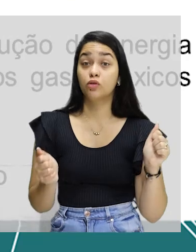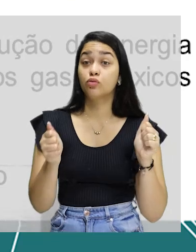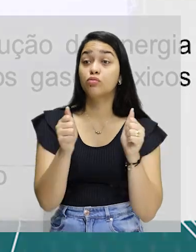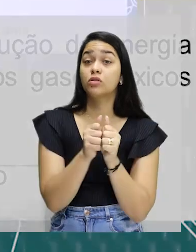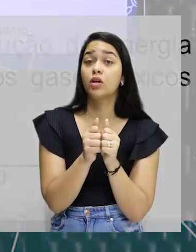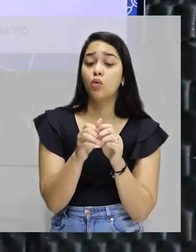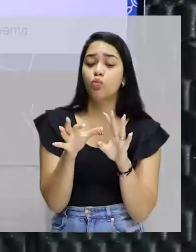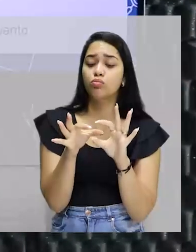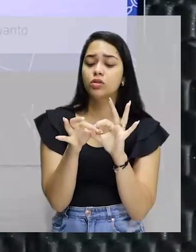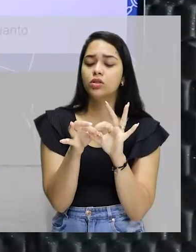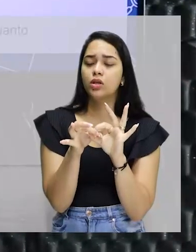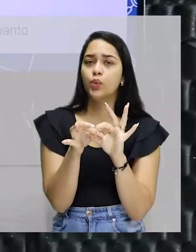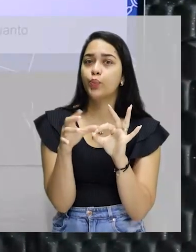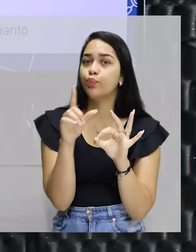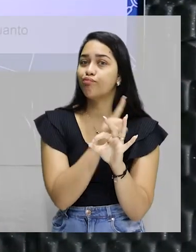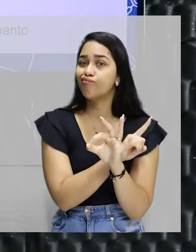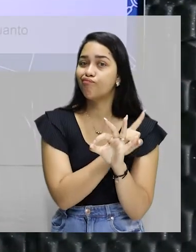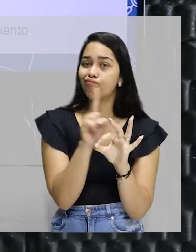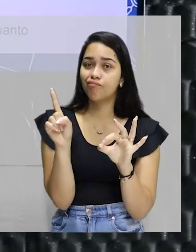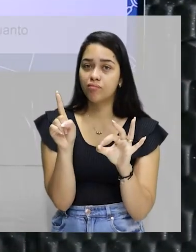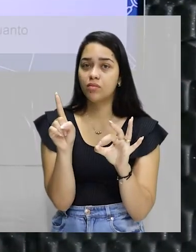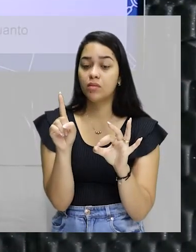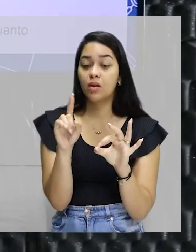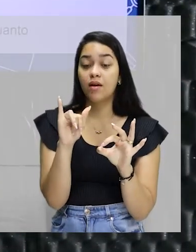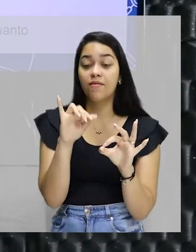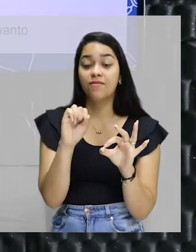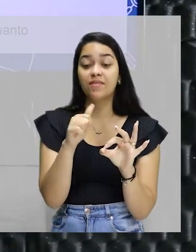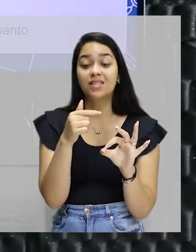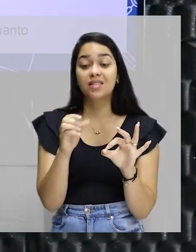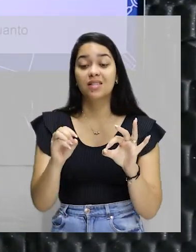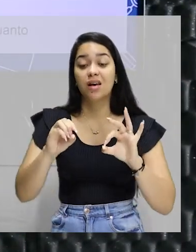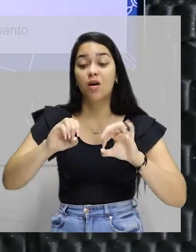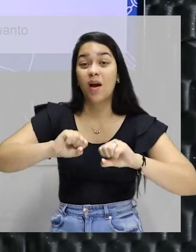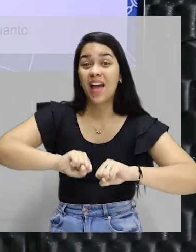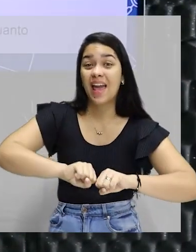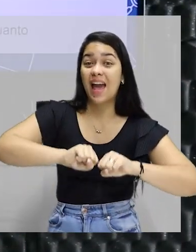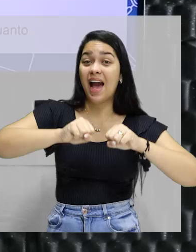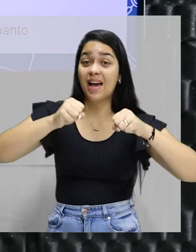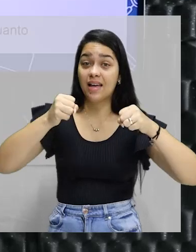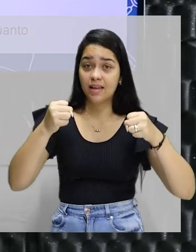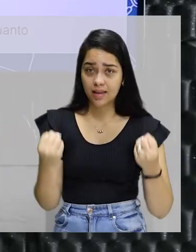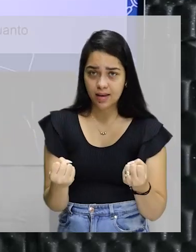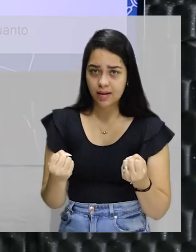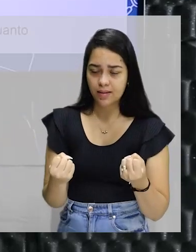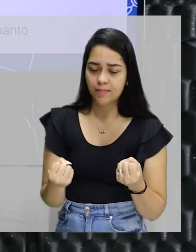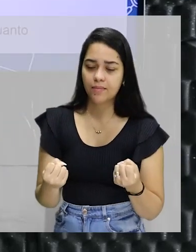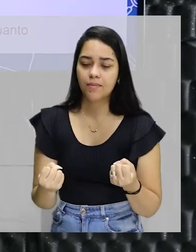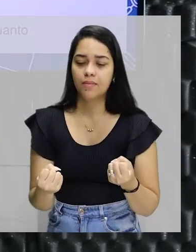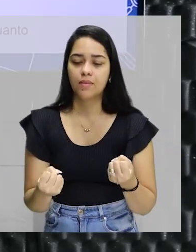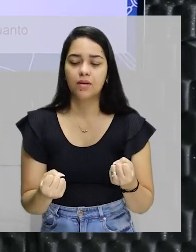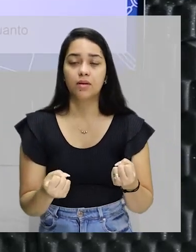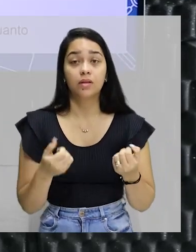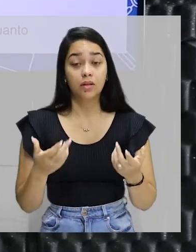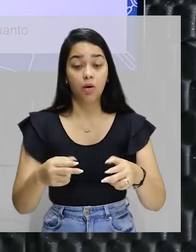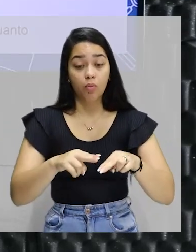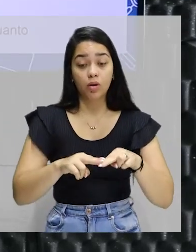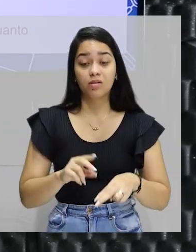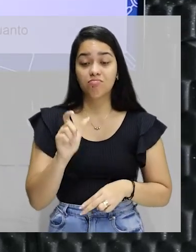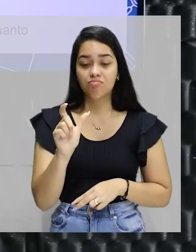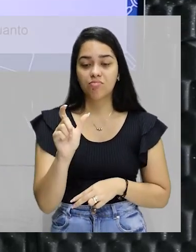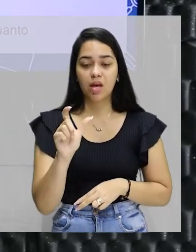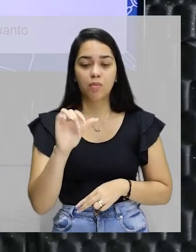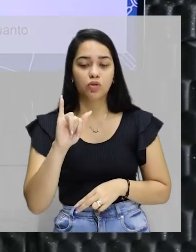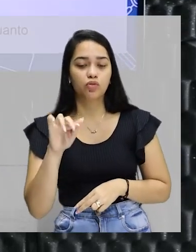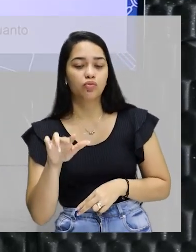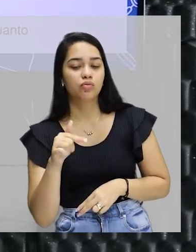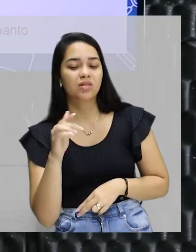junção, união, não. Fissão é o inverso, é a quebra. Tudo bem? Então, por causa desse termo,